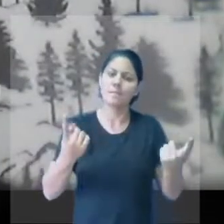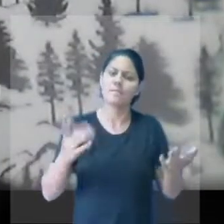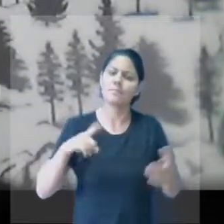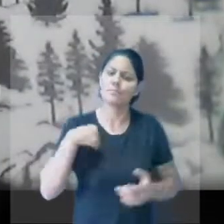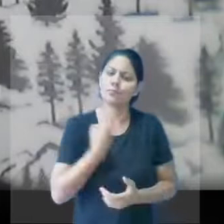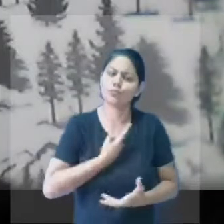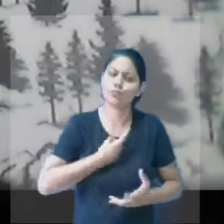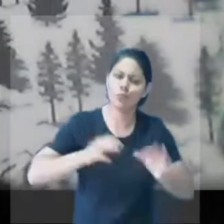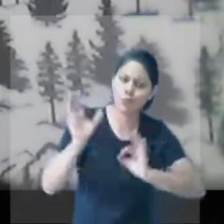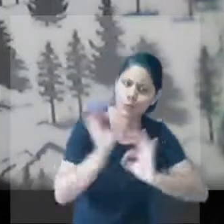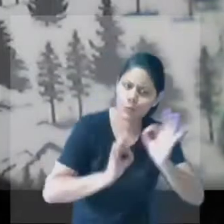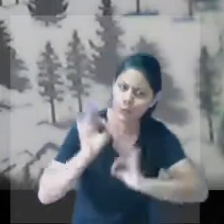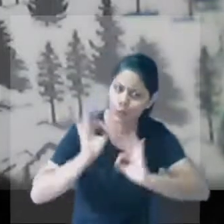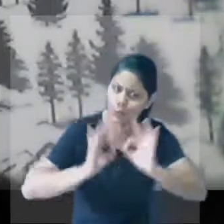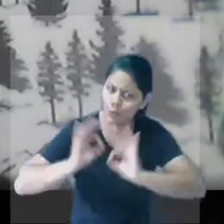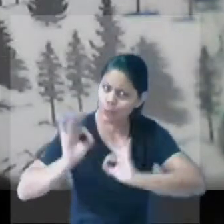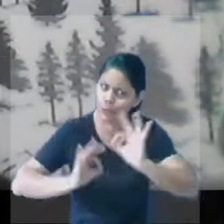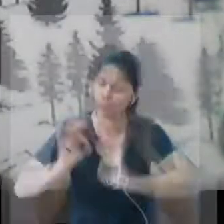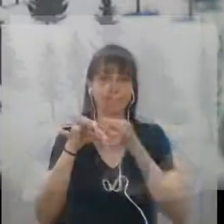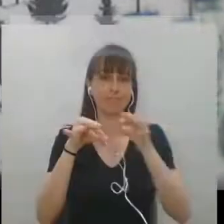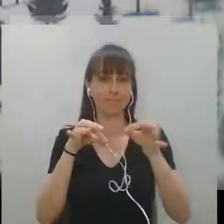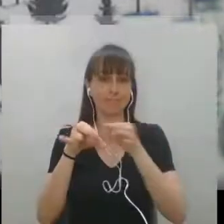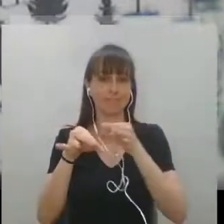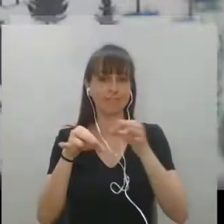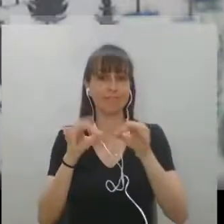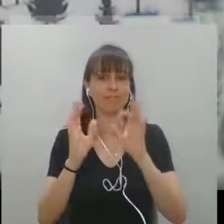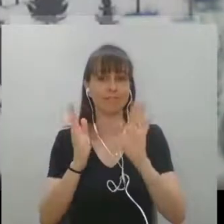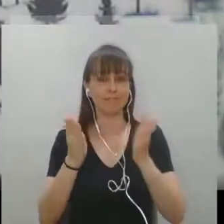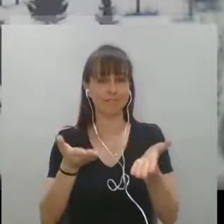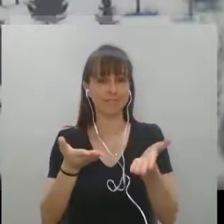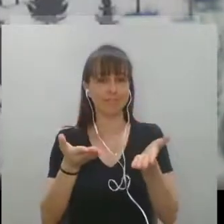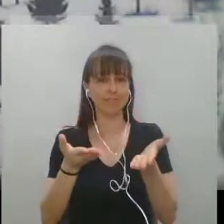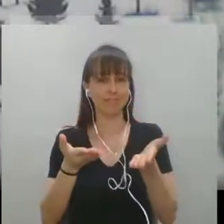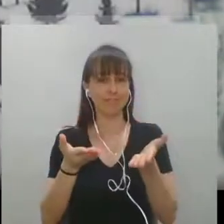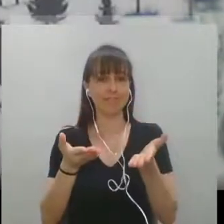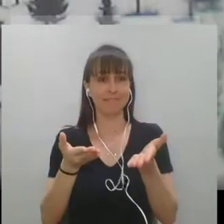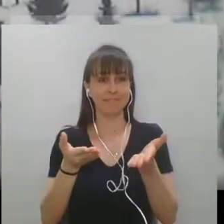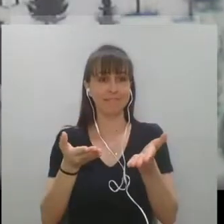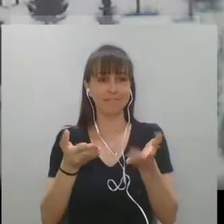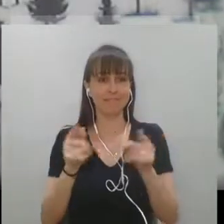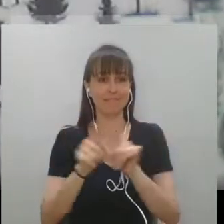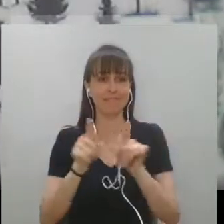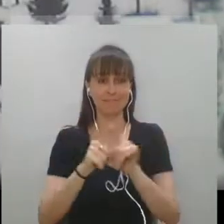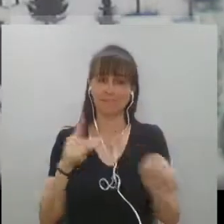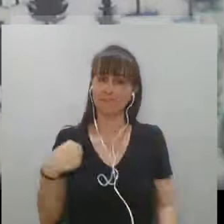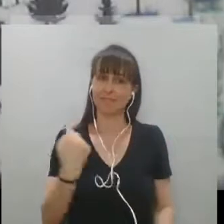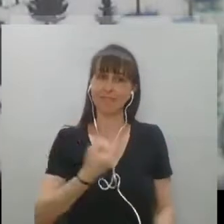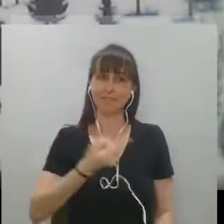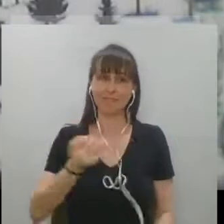nos organizamos com os colegas bibliotecários, enfim, cá estamos, né?